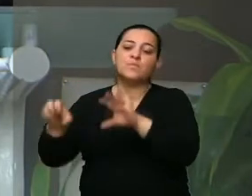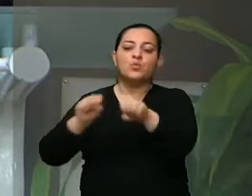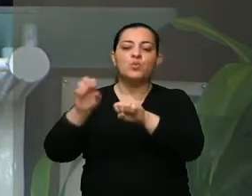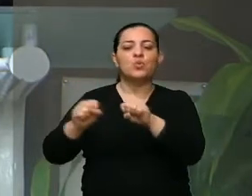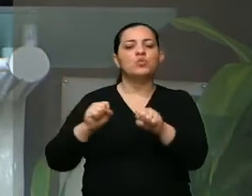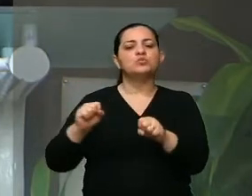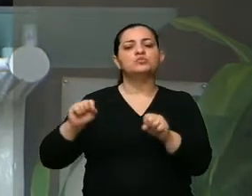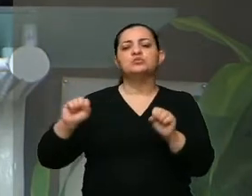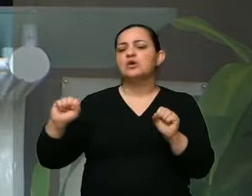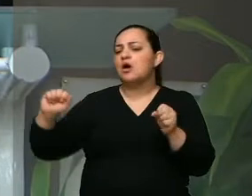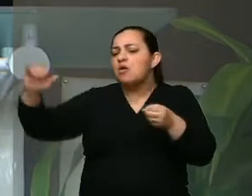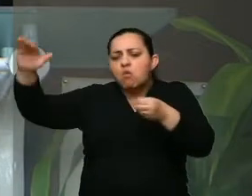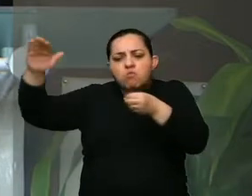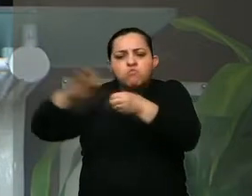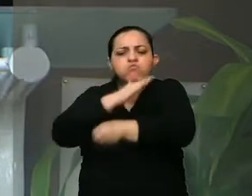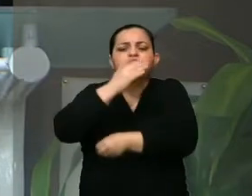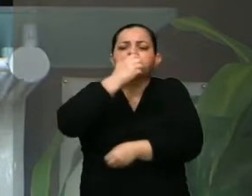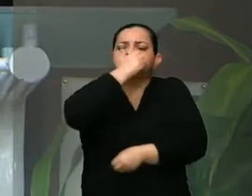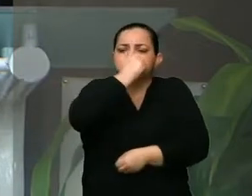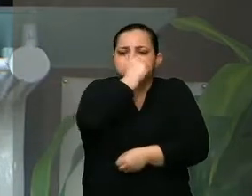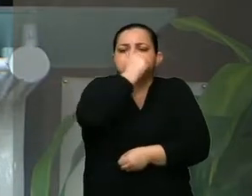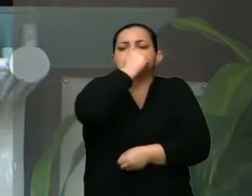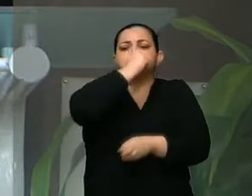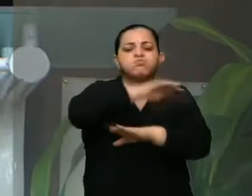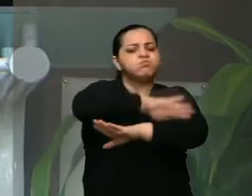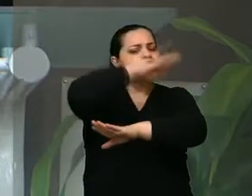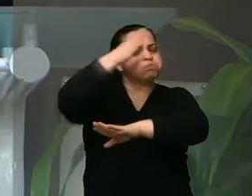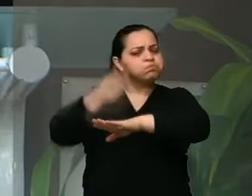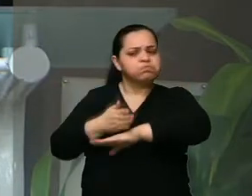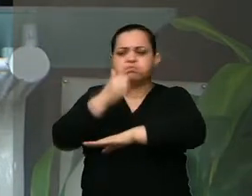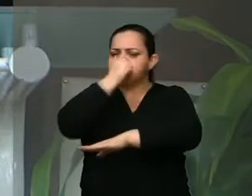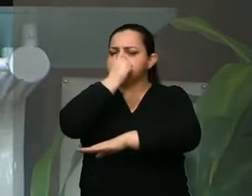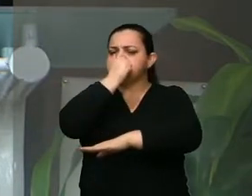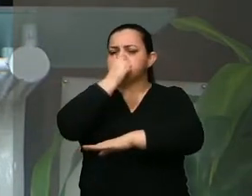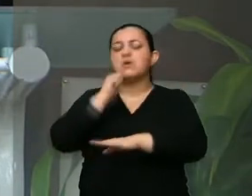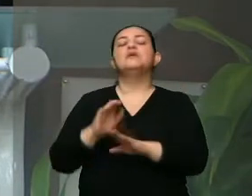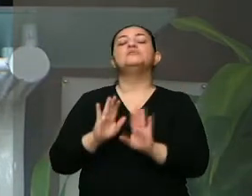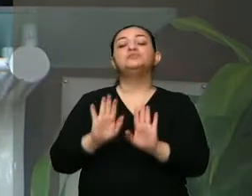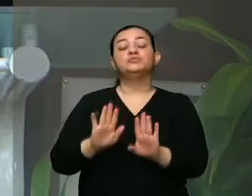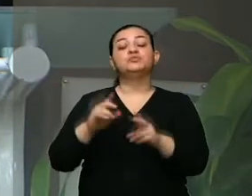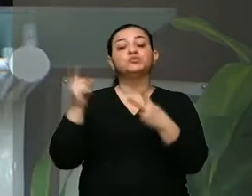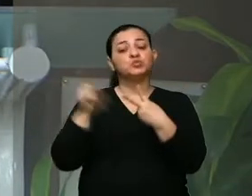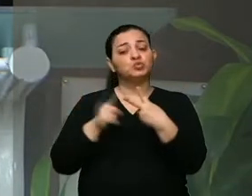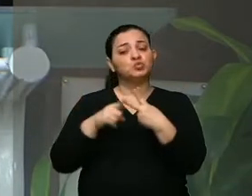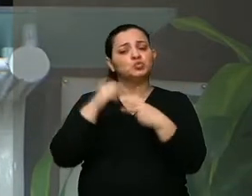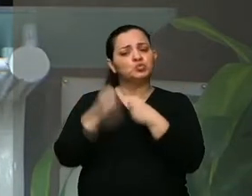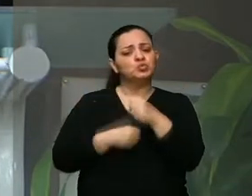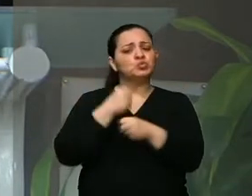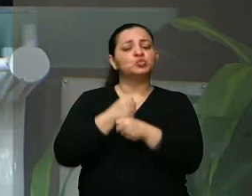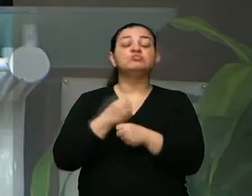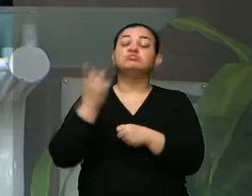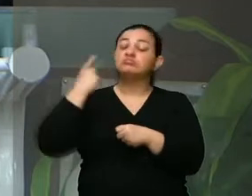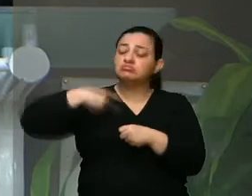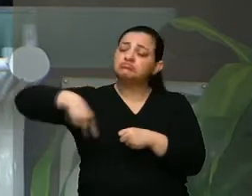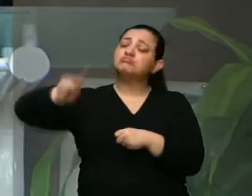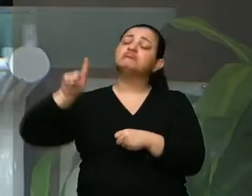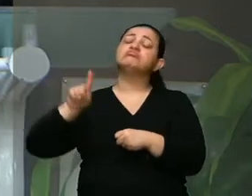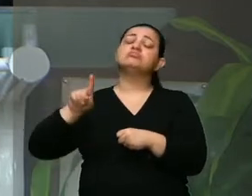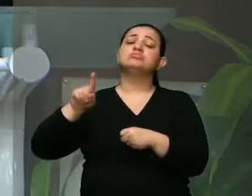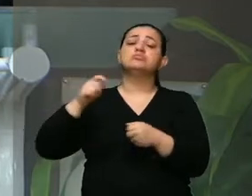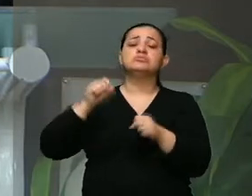foi uma colheita superabundante já encheu celeiros o segundo ano ele disse vamos